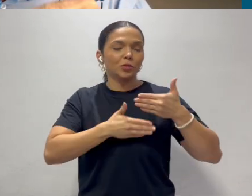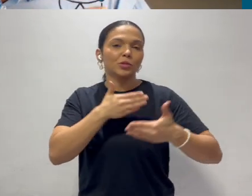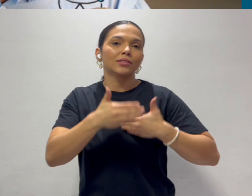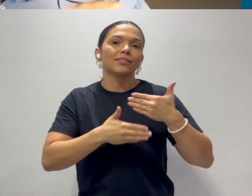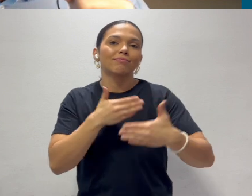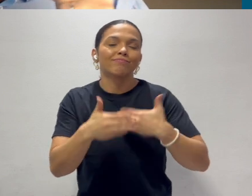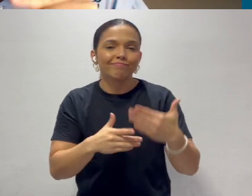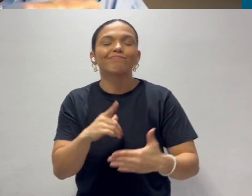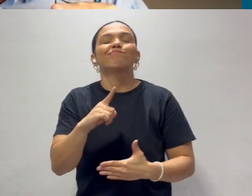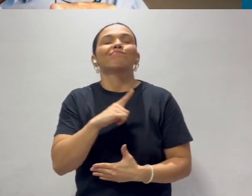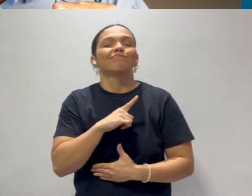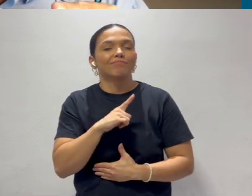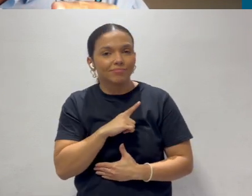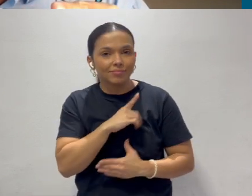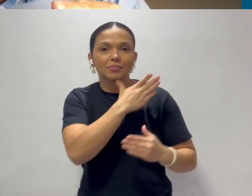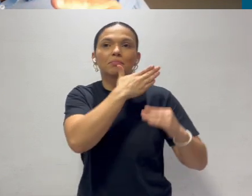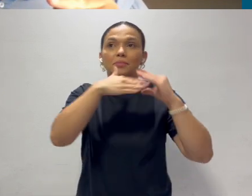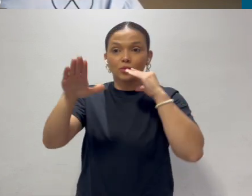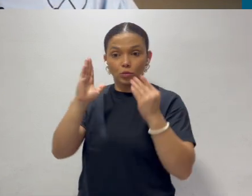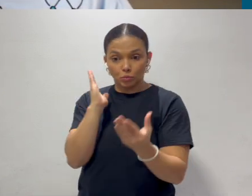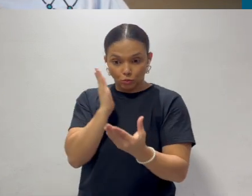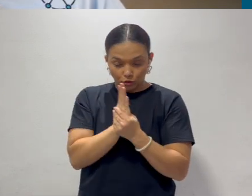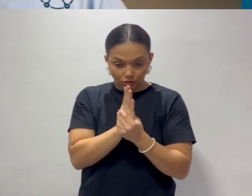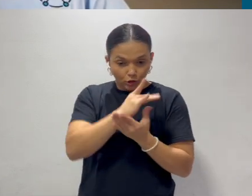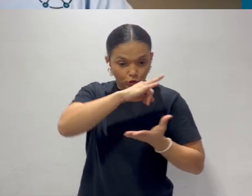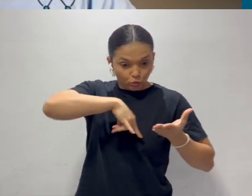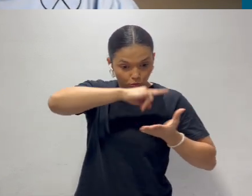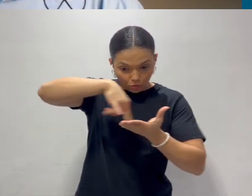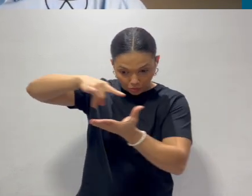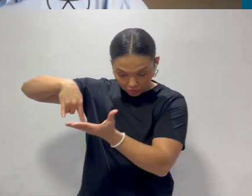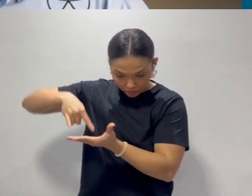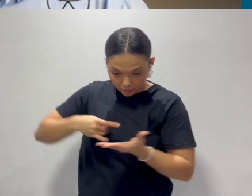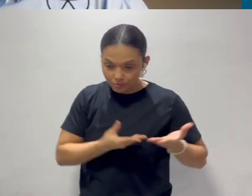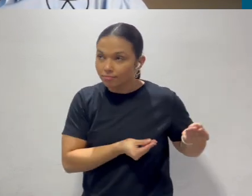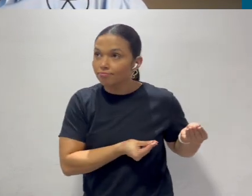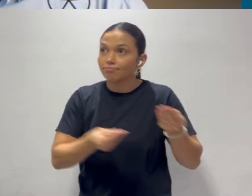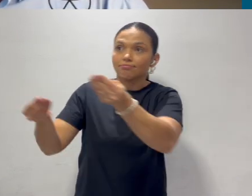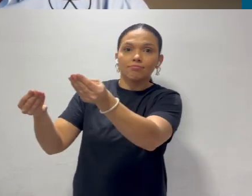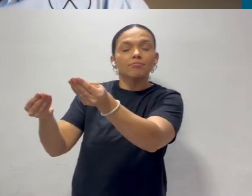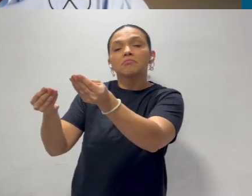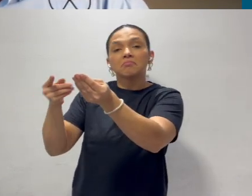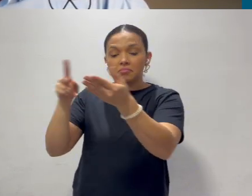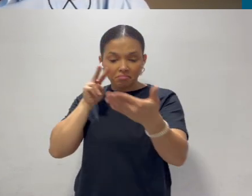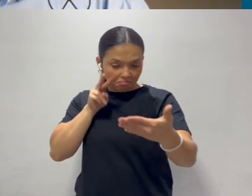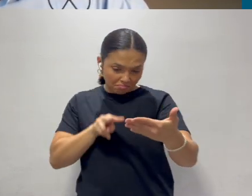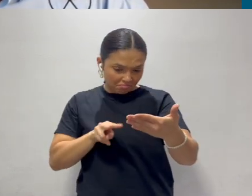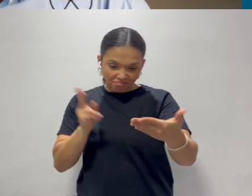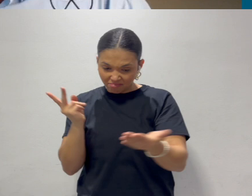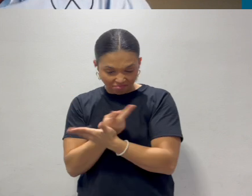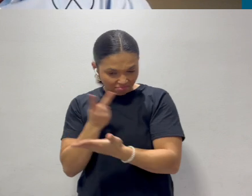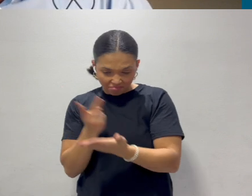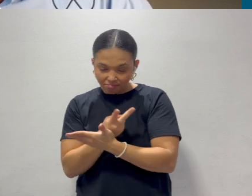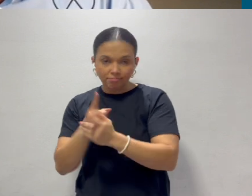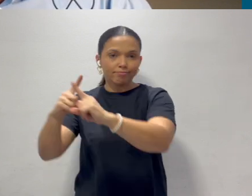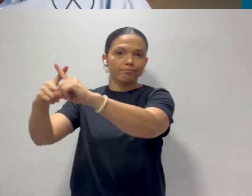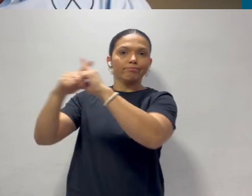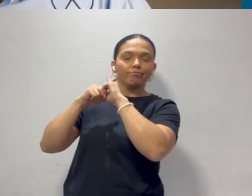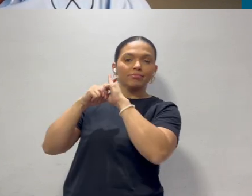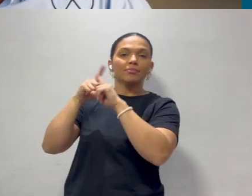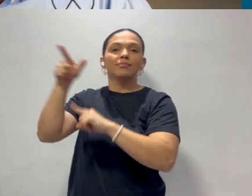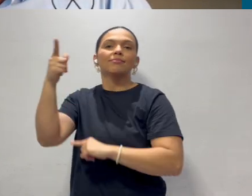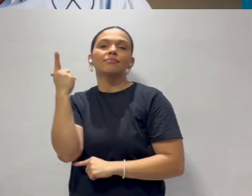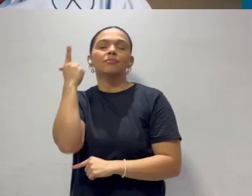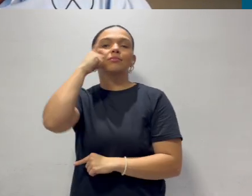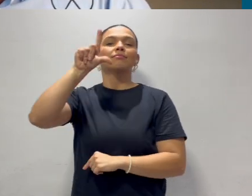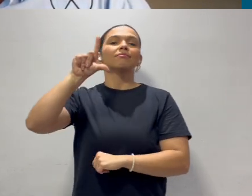no processo que foi encaminhado. Então, se tem uma pequena falha ali, para ele já é um motivo para ele negar. Porque cada vez que